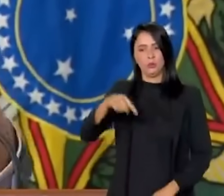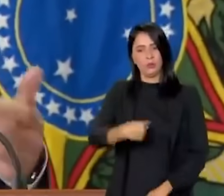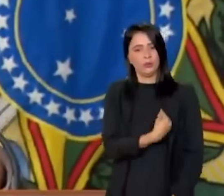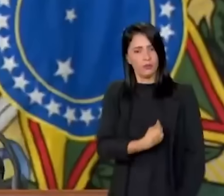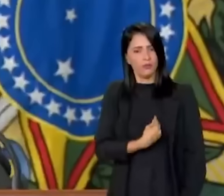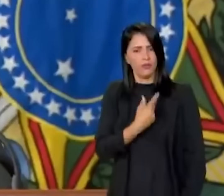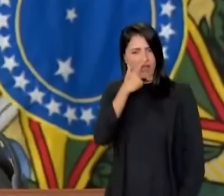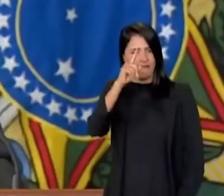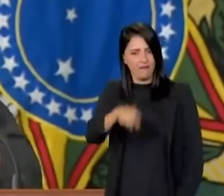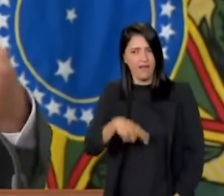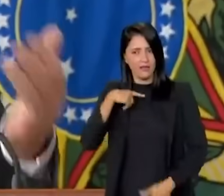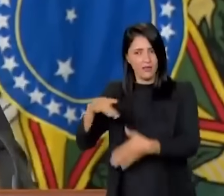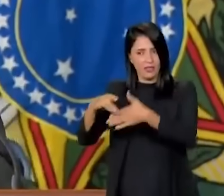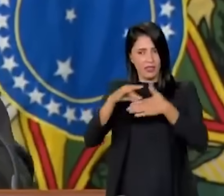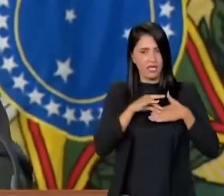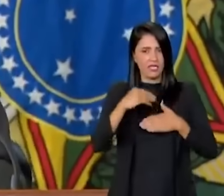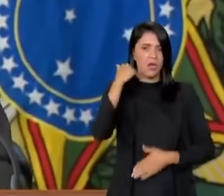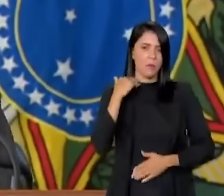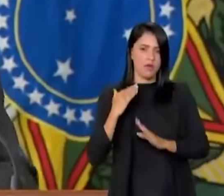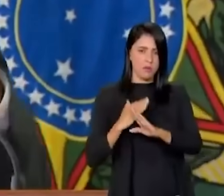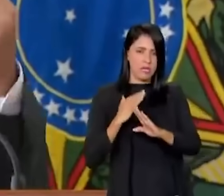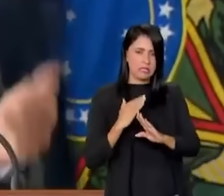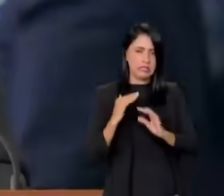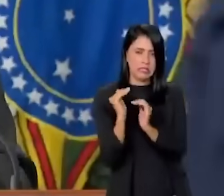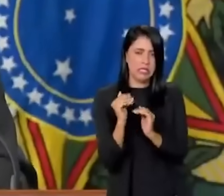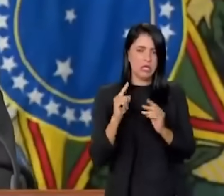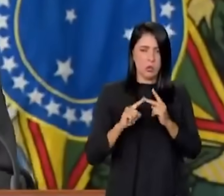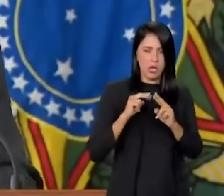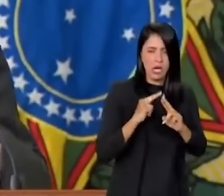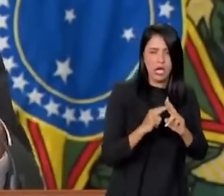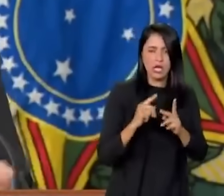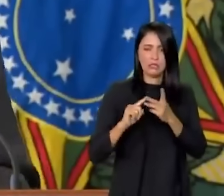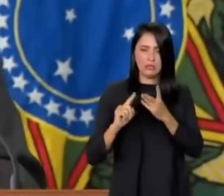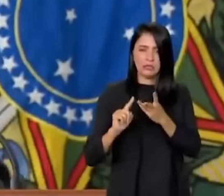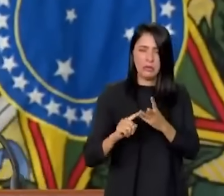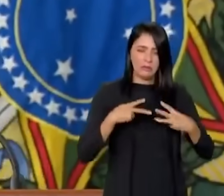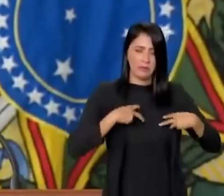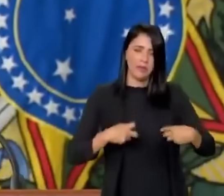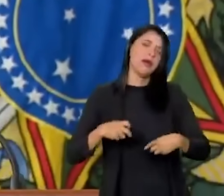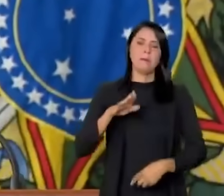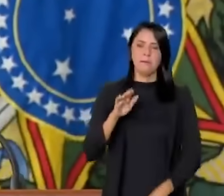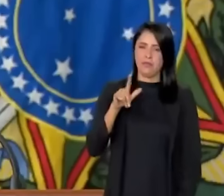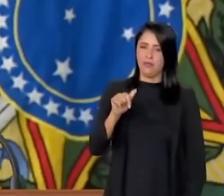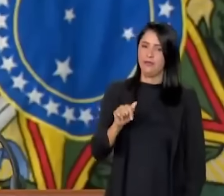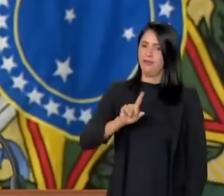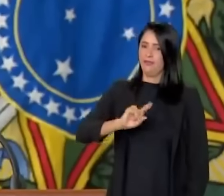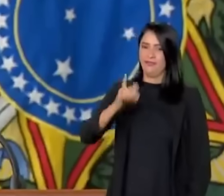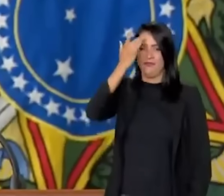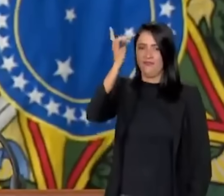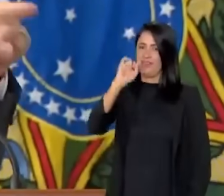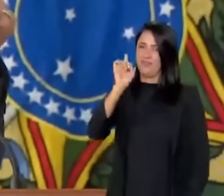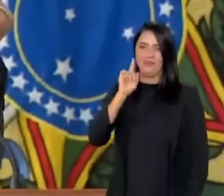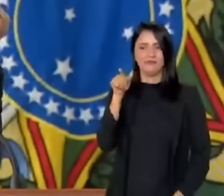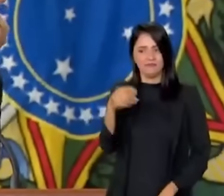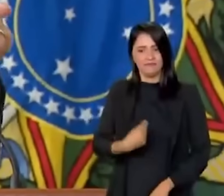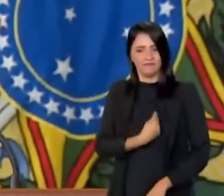que é fácil trazer o Banco do Brasil, a Caixa Econômica Federal, a Petrobras? O BNDES, não.